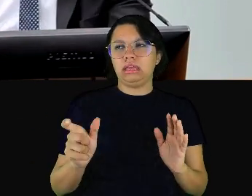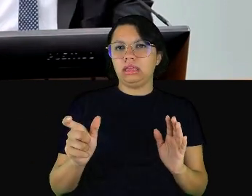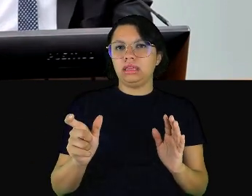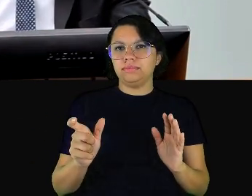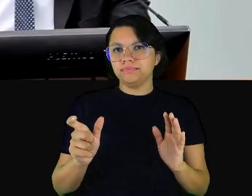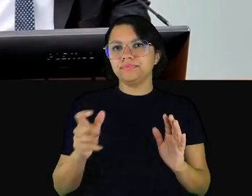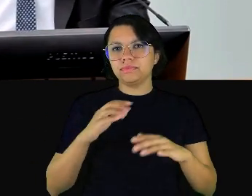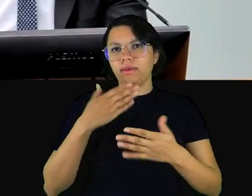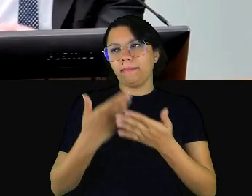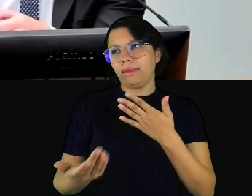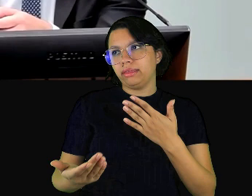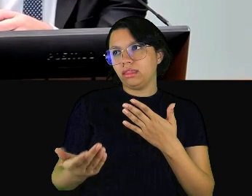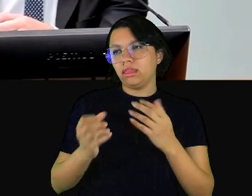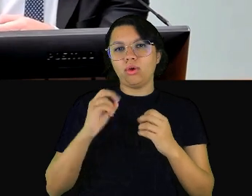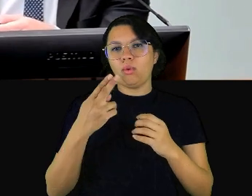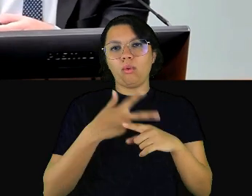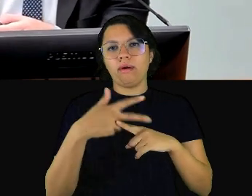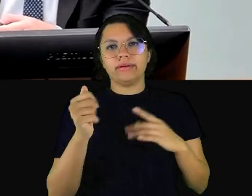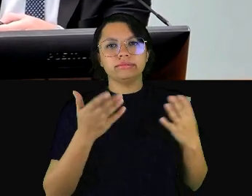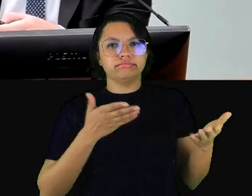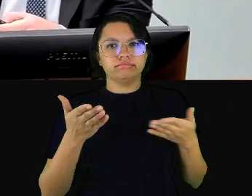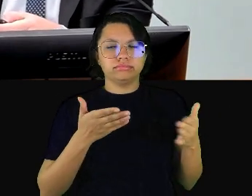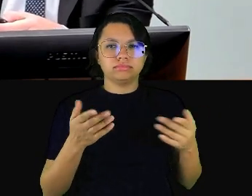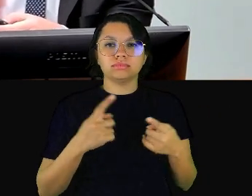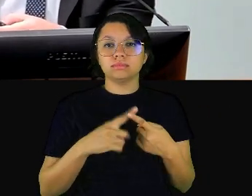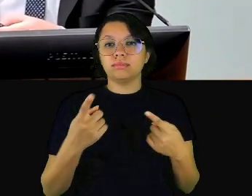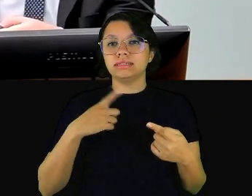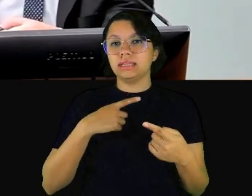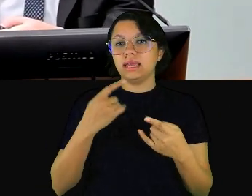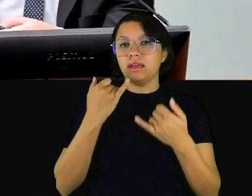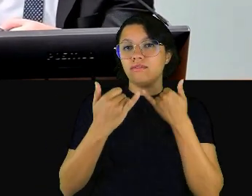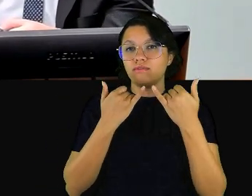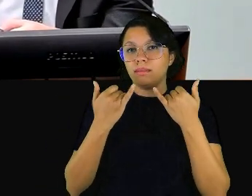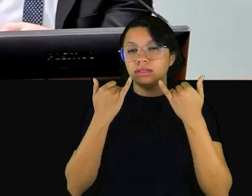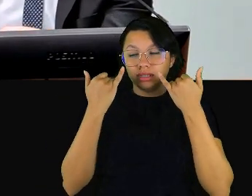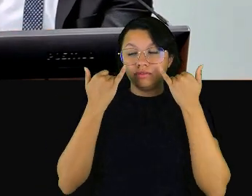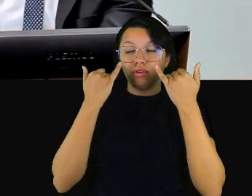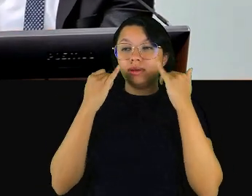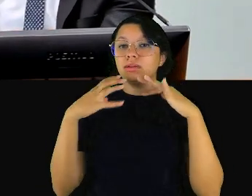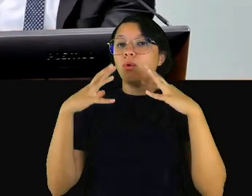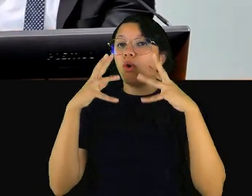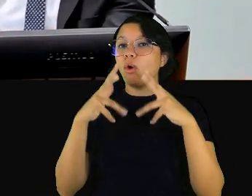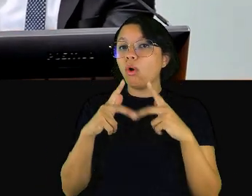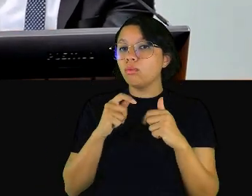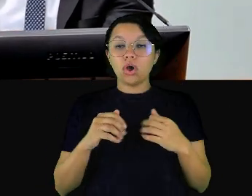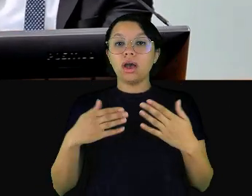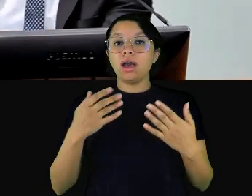ser desfavorecido ou favorecido, mas que a gente tenha a informação como um todo, né? Então, há exemplos que eu recebi,